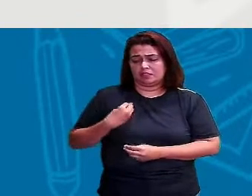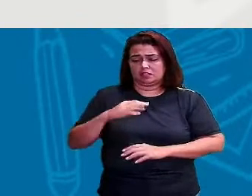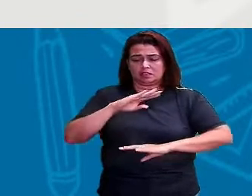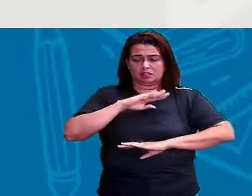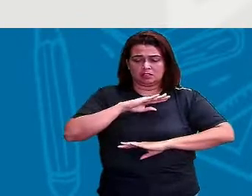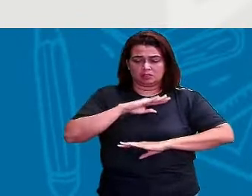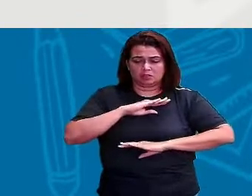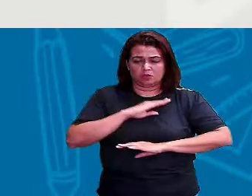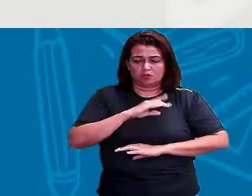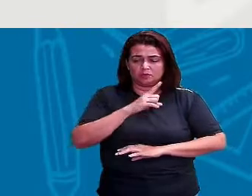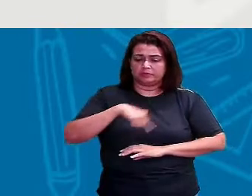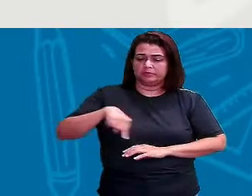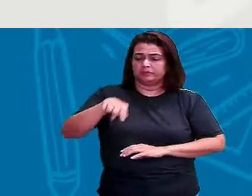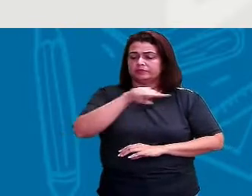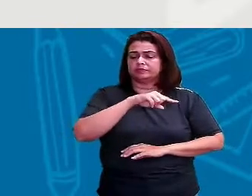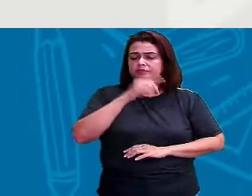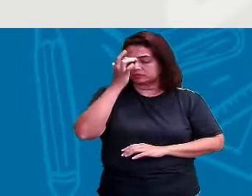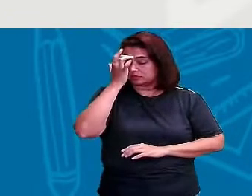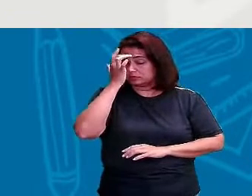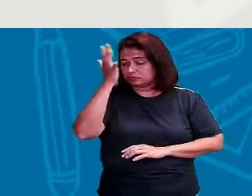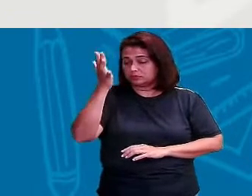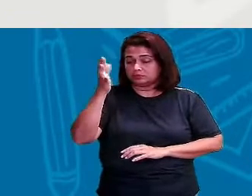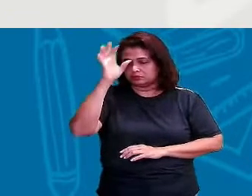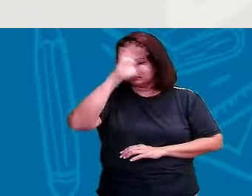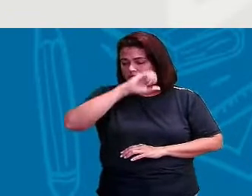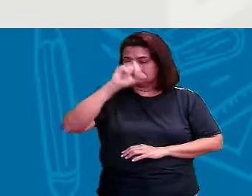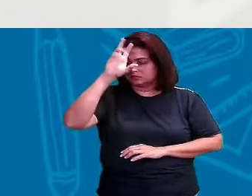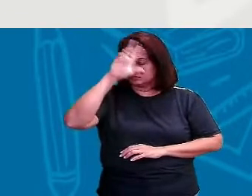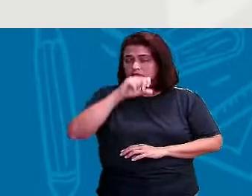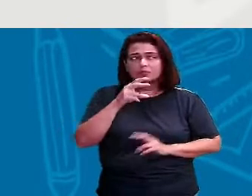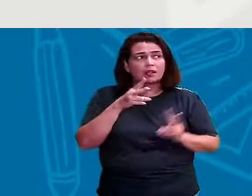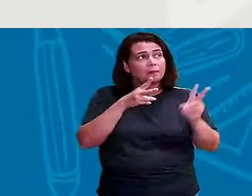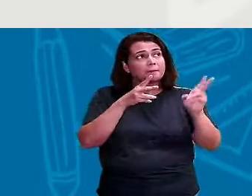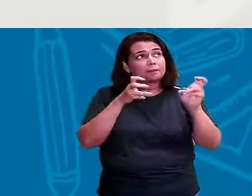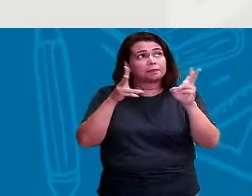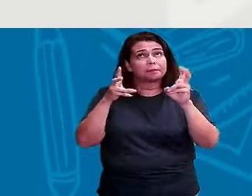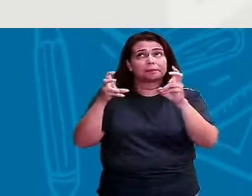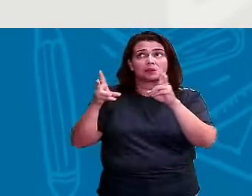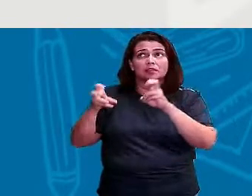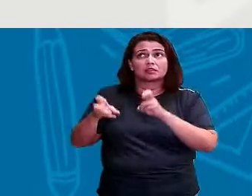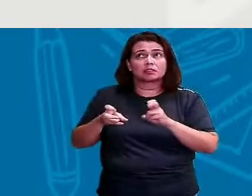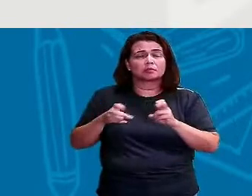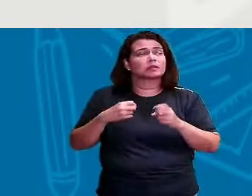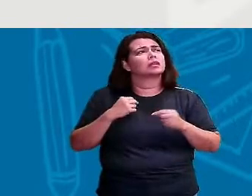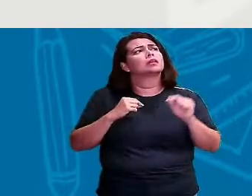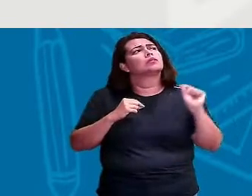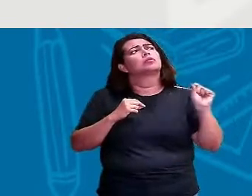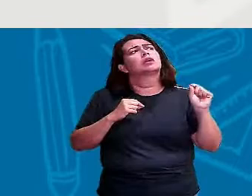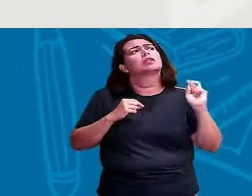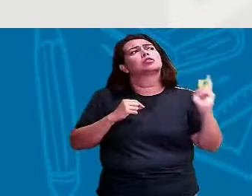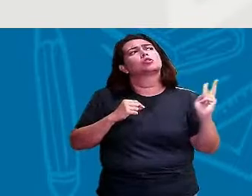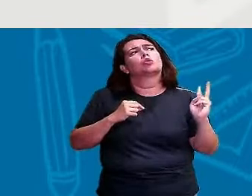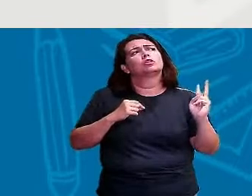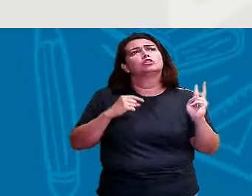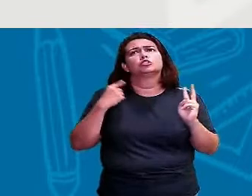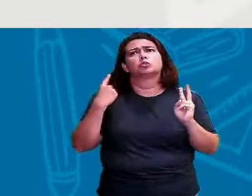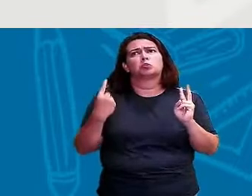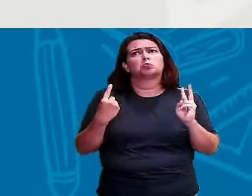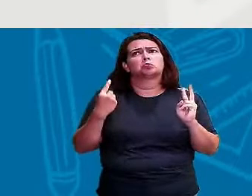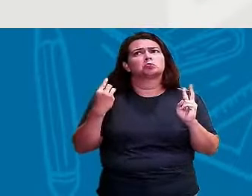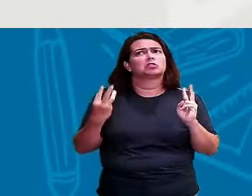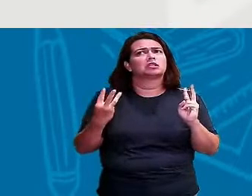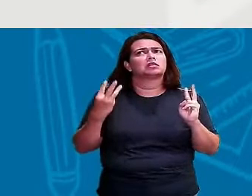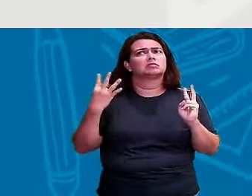muito fácil quando você vai estudar para o ímpar, porque é só você observar a sua vida, se observar, observar o mundo e